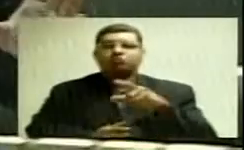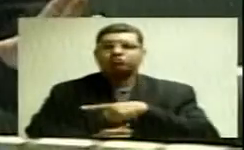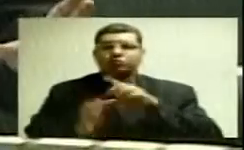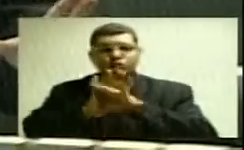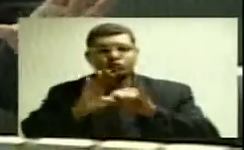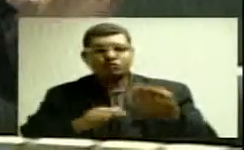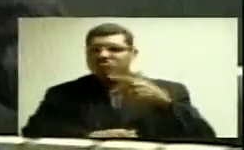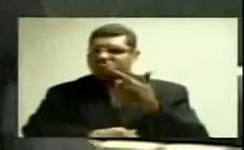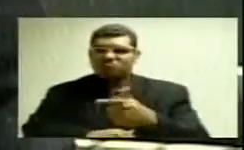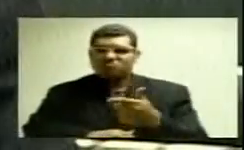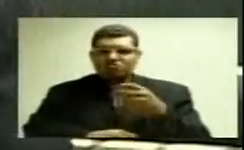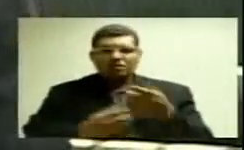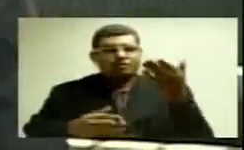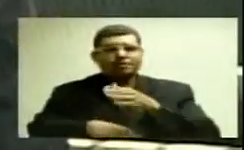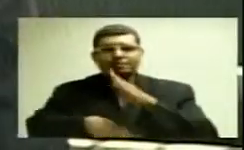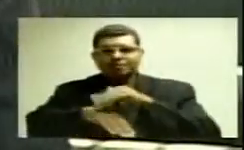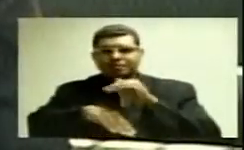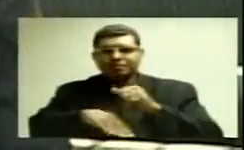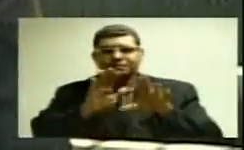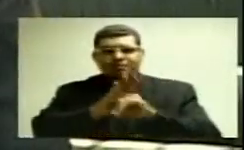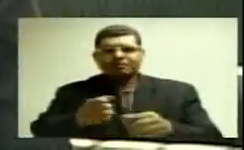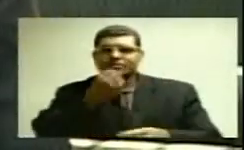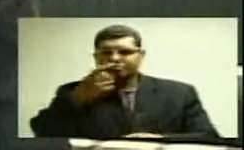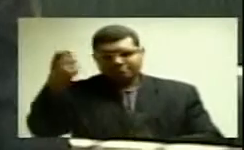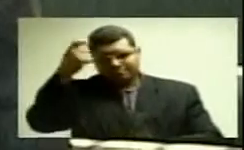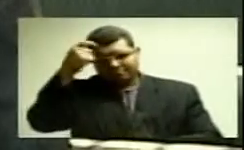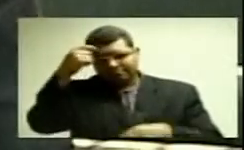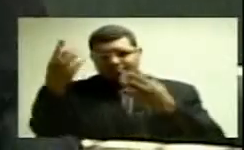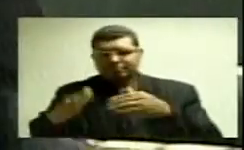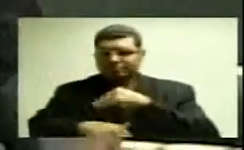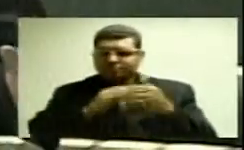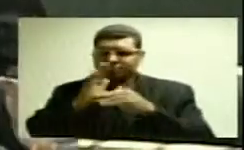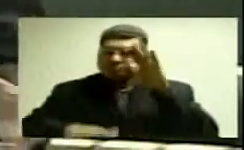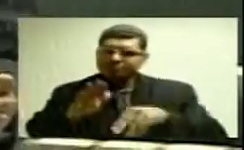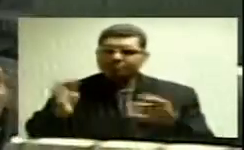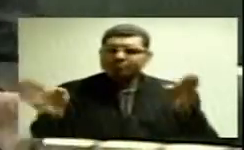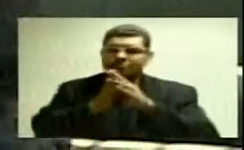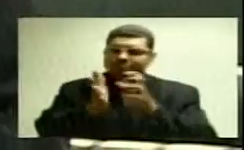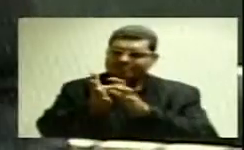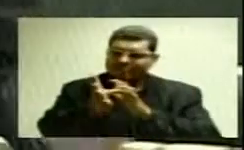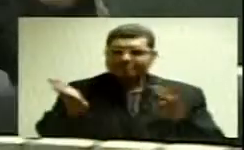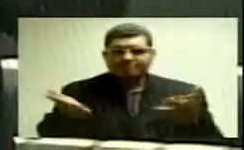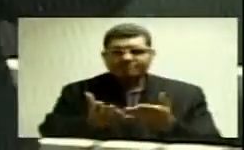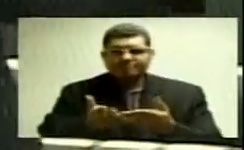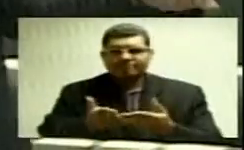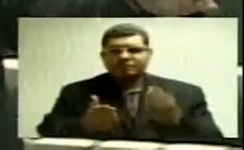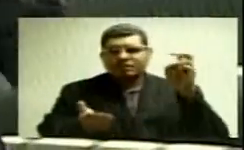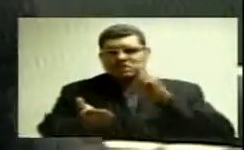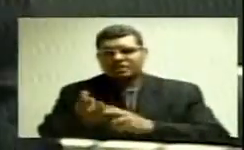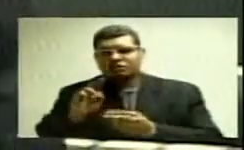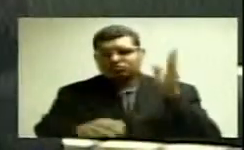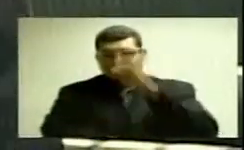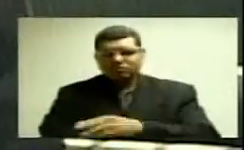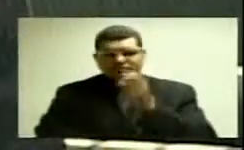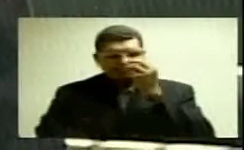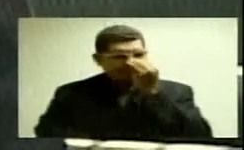uma lei que não se revoga, é a chamada lei do bom senso. Toda vez que se fere a lei do bom senso, cedo ou tarde